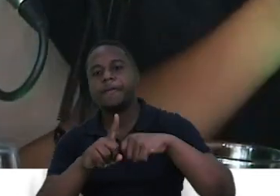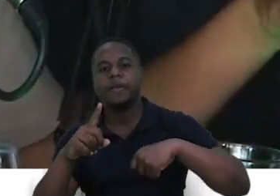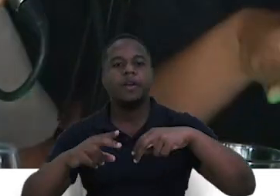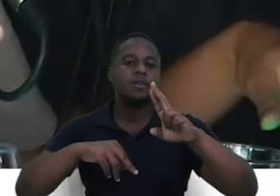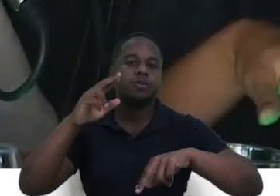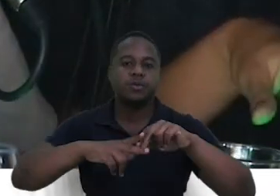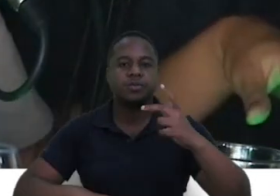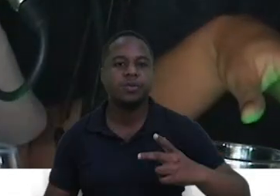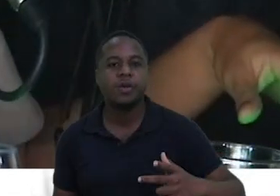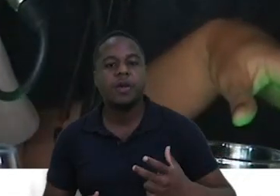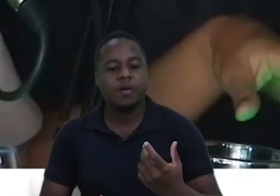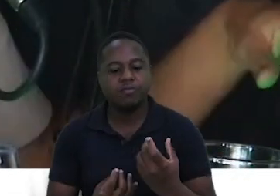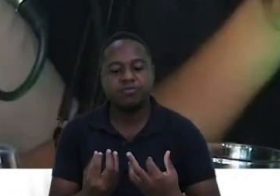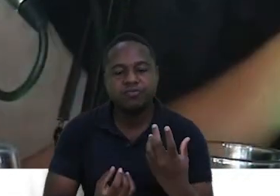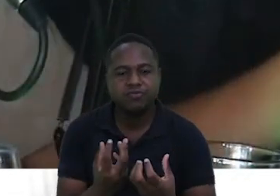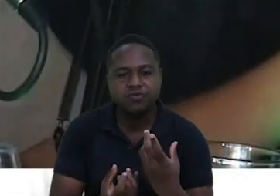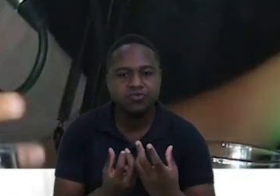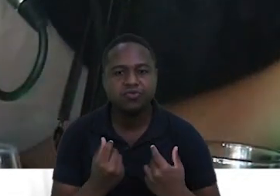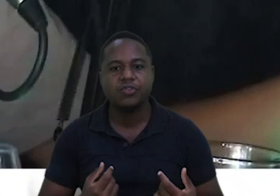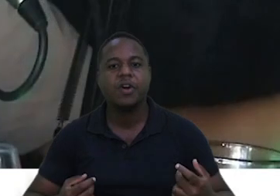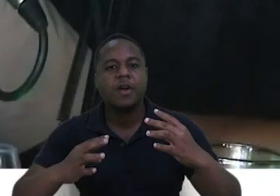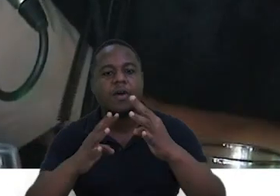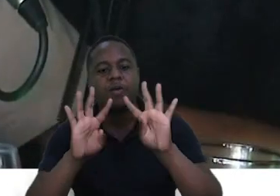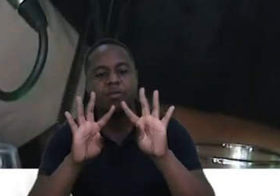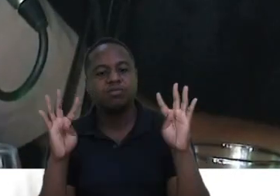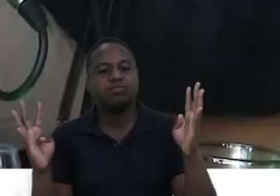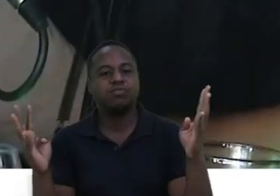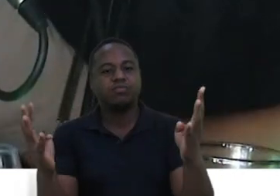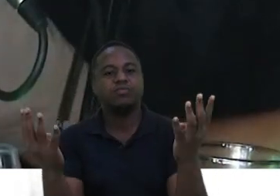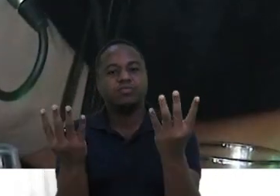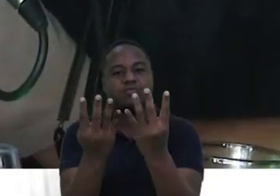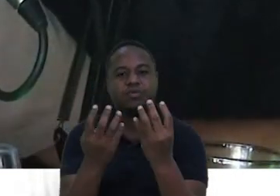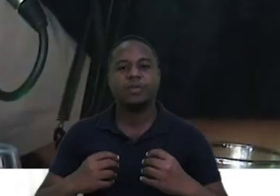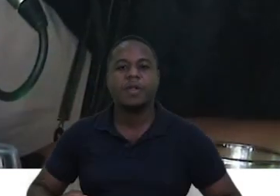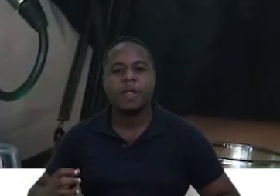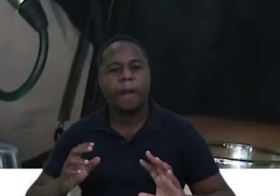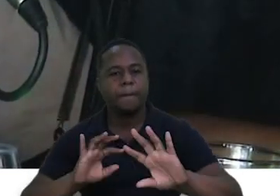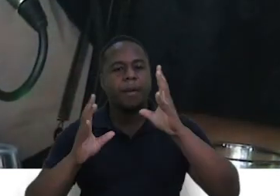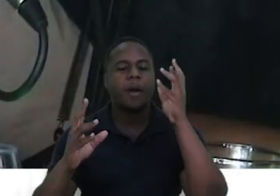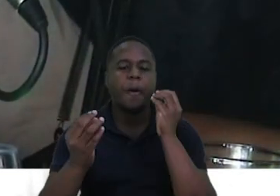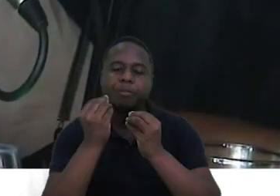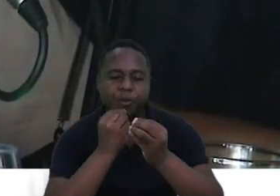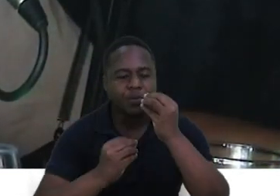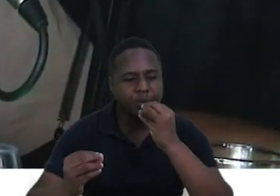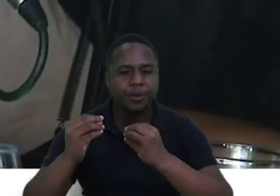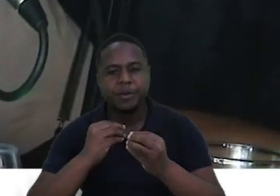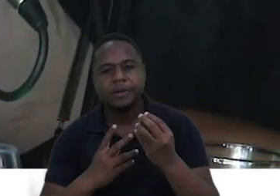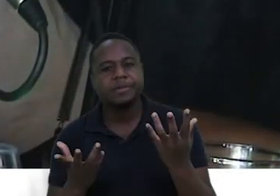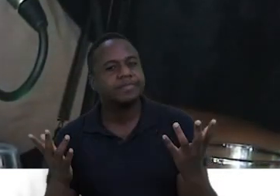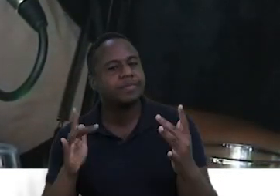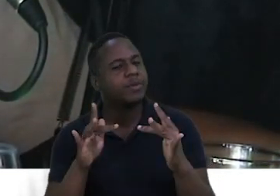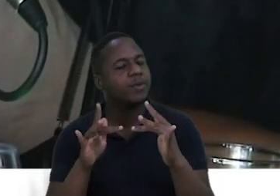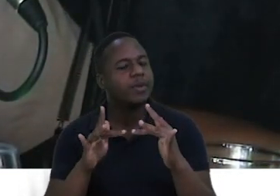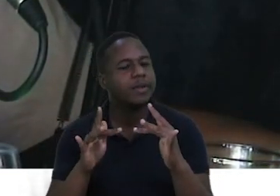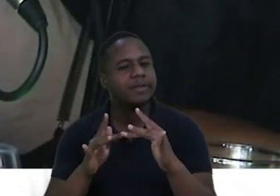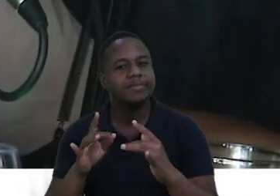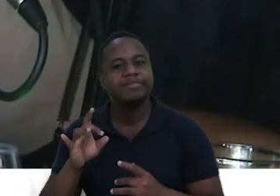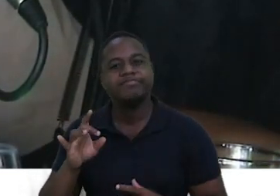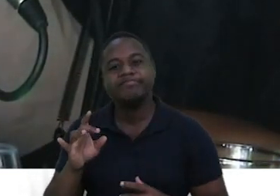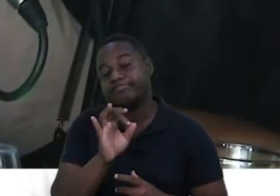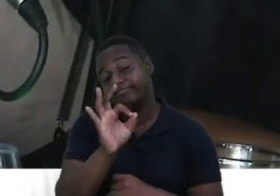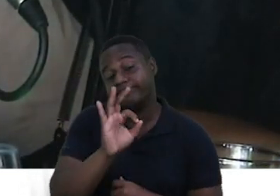fogueira, fogos, quadrilha junina, comida esse típica. Festejo, comida típica. Tipo, então, esse contato acaba sendo